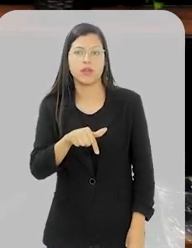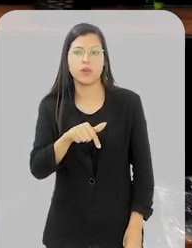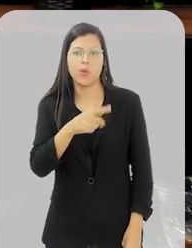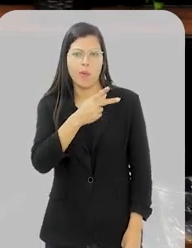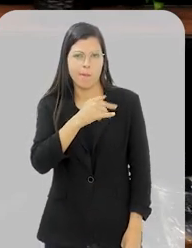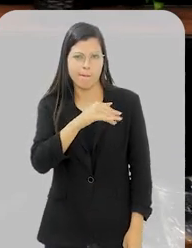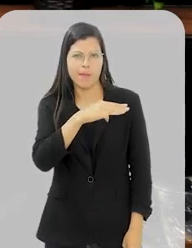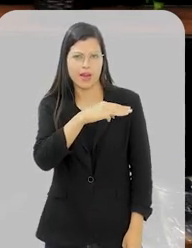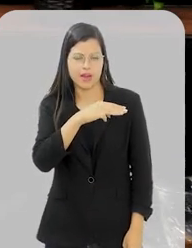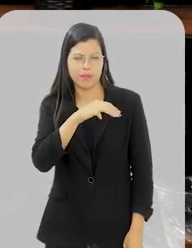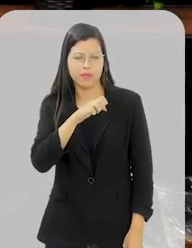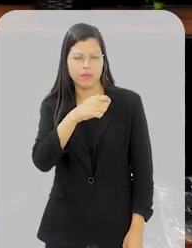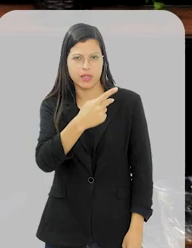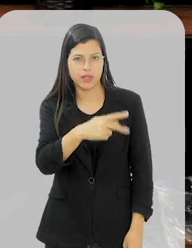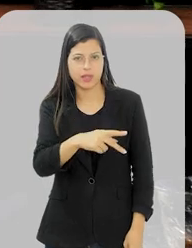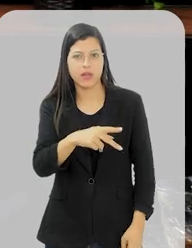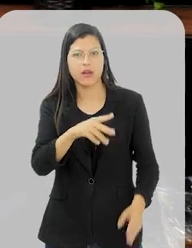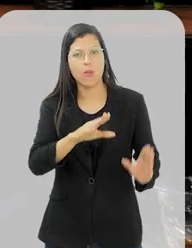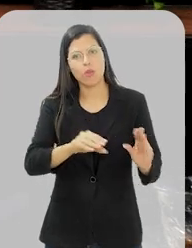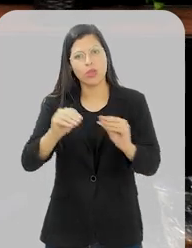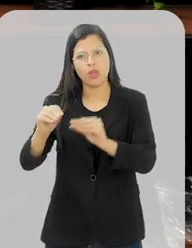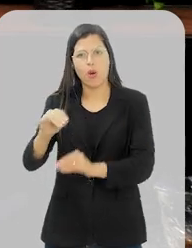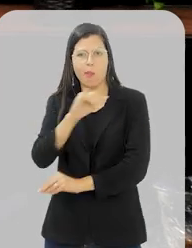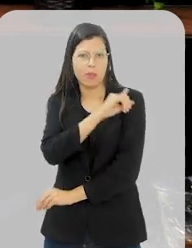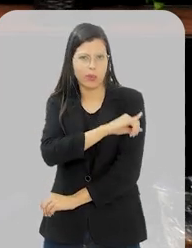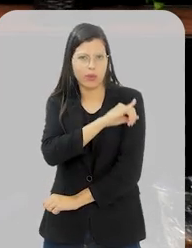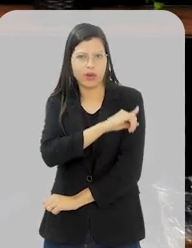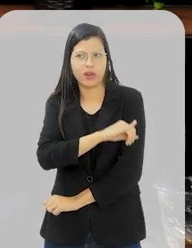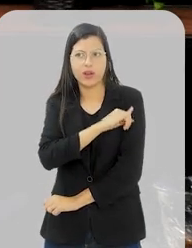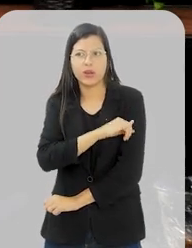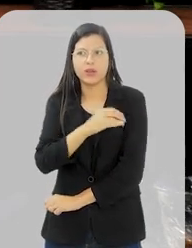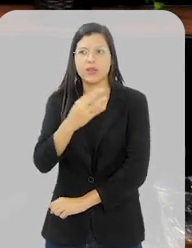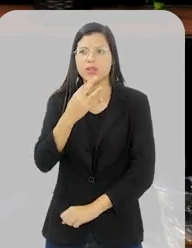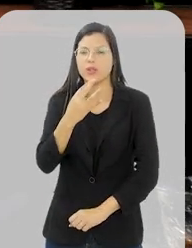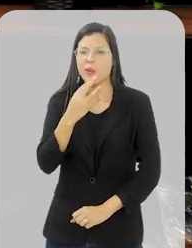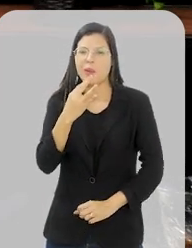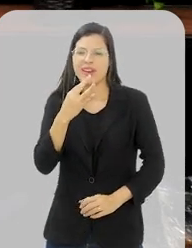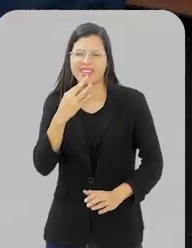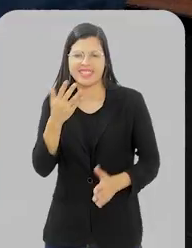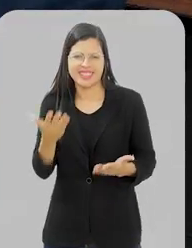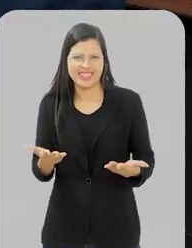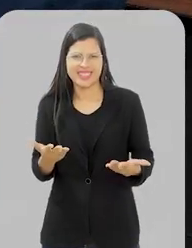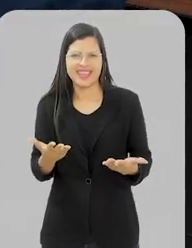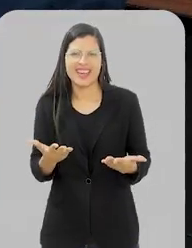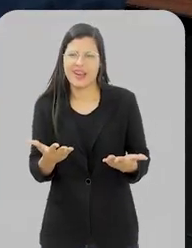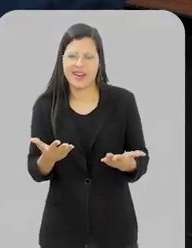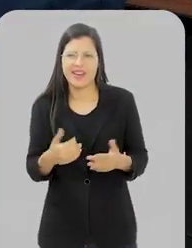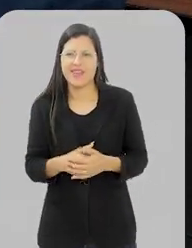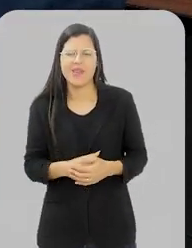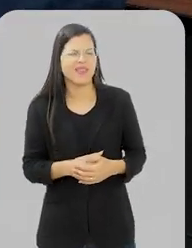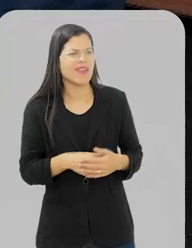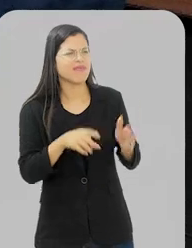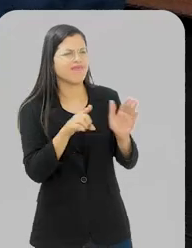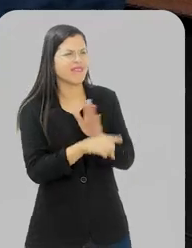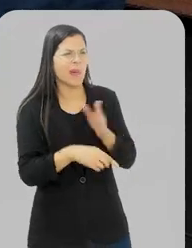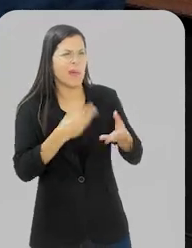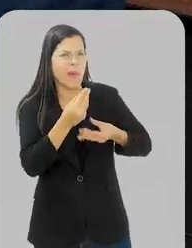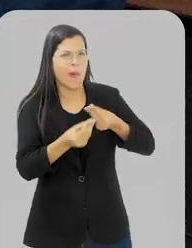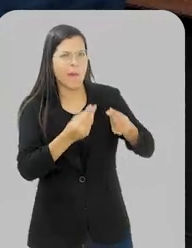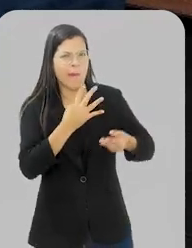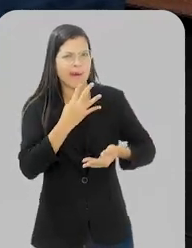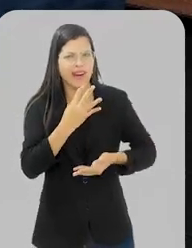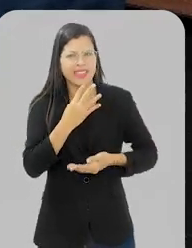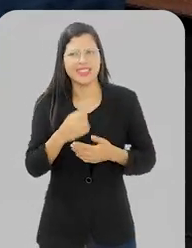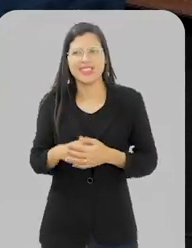os pais delas vieram para pro Rio de Janeiro desde sempre se conheceram aí pelo meio do caminho isso que eu ia perguntar se conheceram